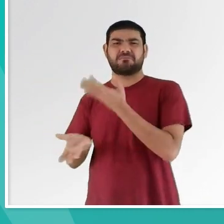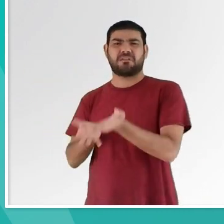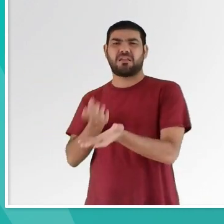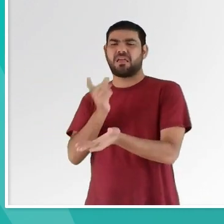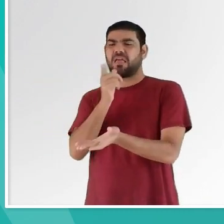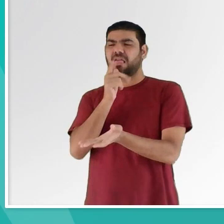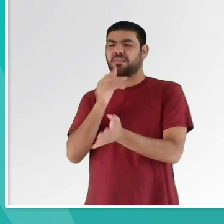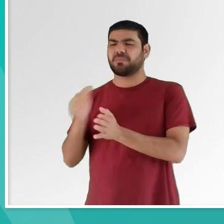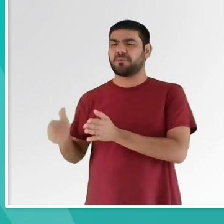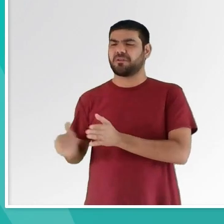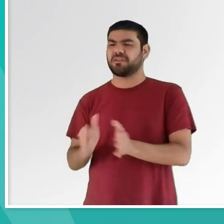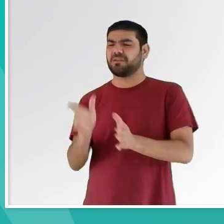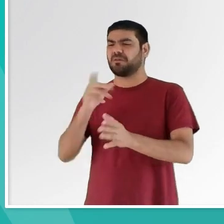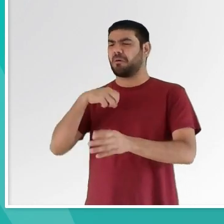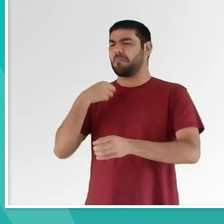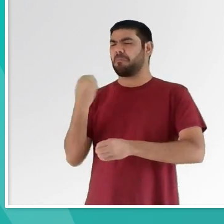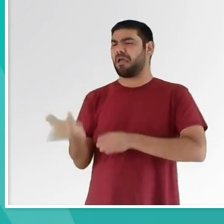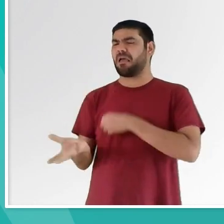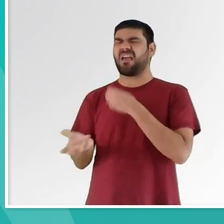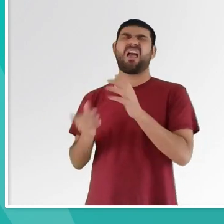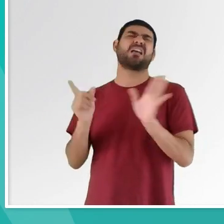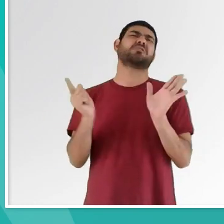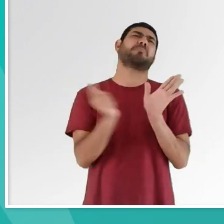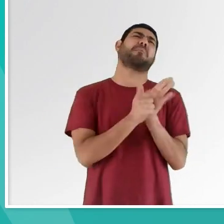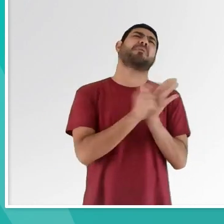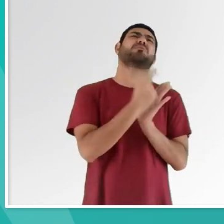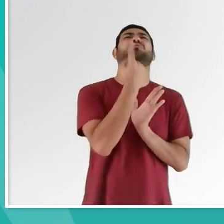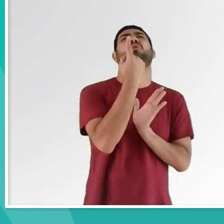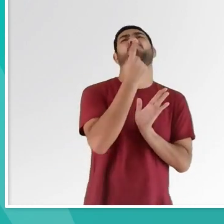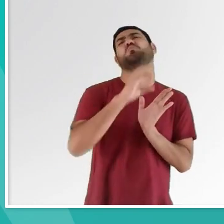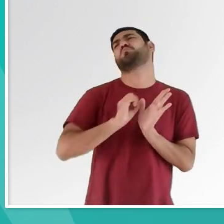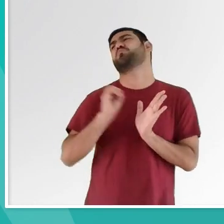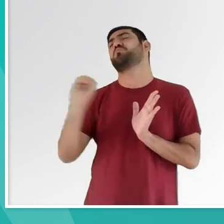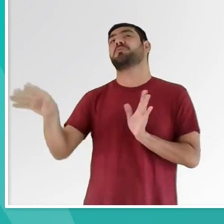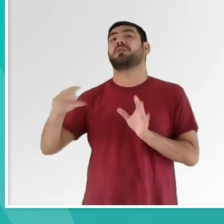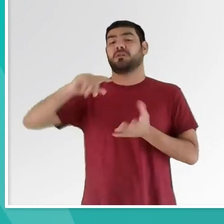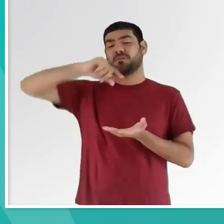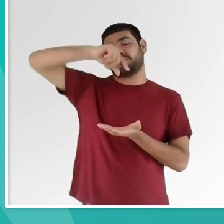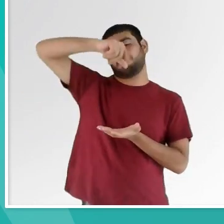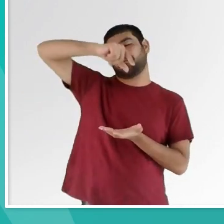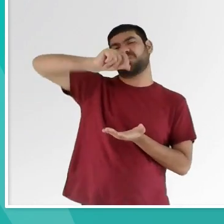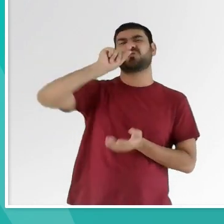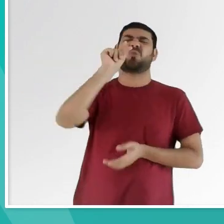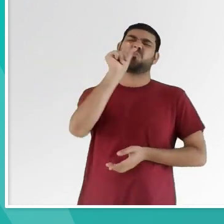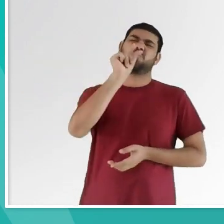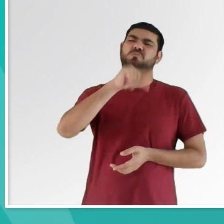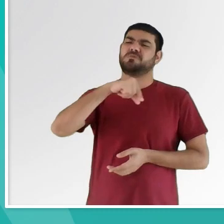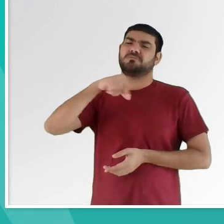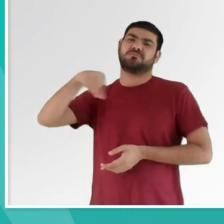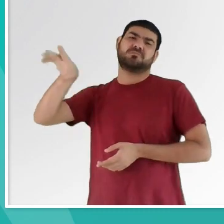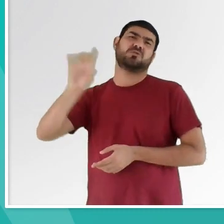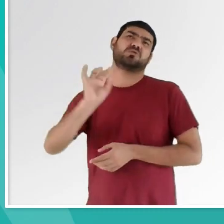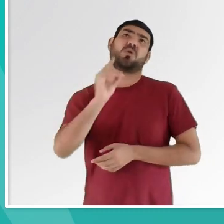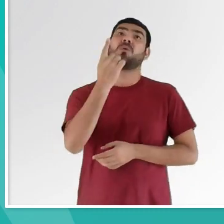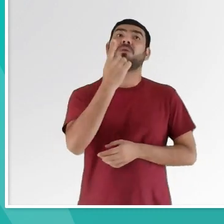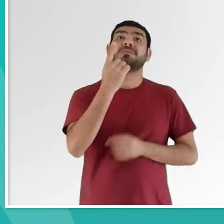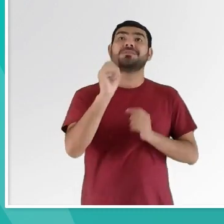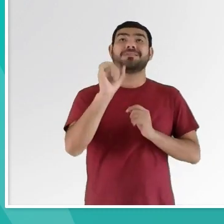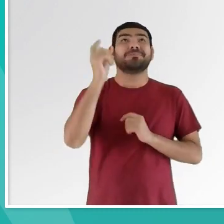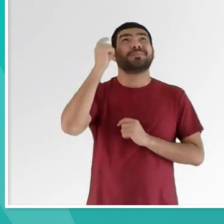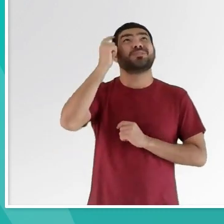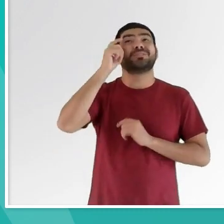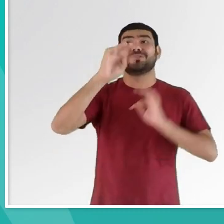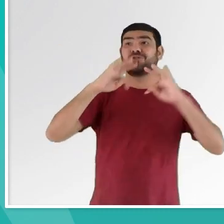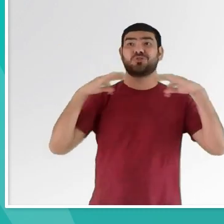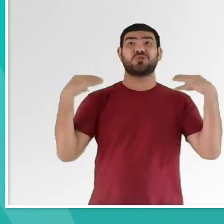só esse papel. Eu vou jogar só essa tampinha de refrigerante. Só uma tampinha. Mas já pensou se todas as pessoas pensassem ao mesmo tempo